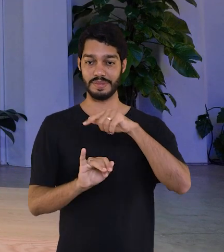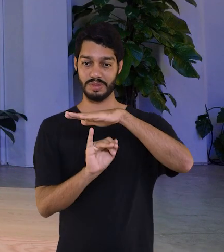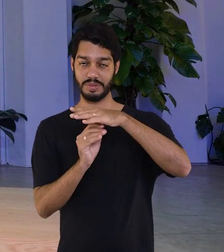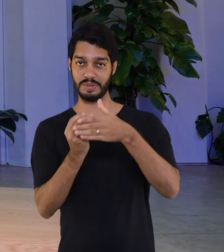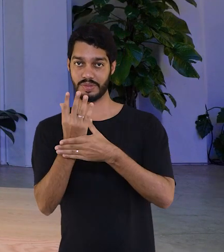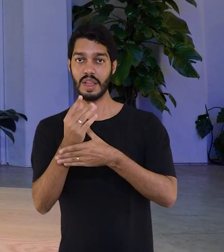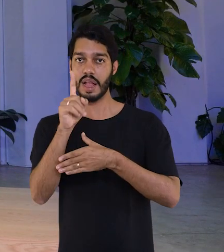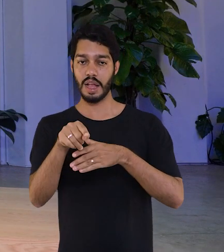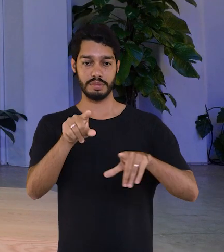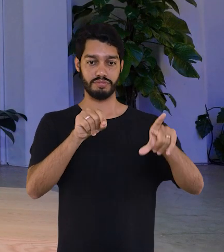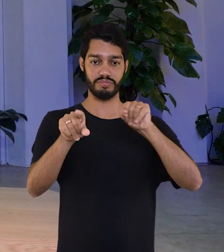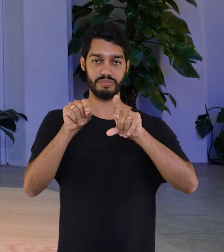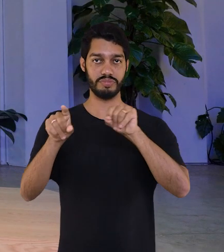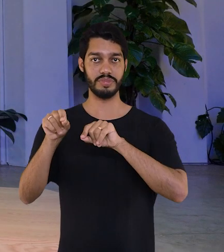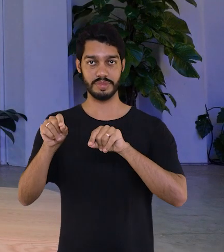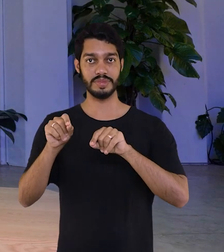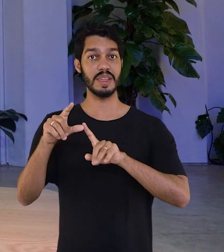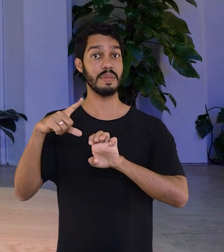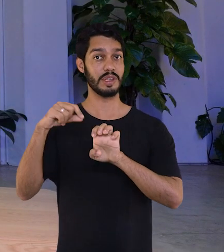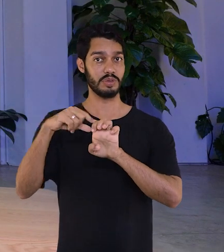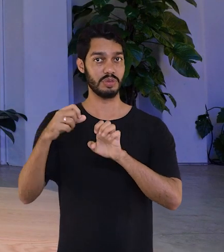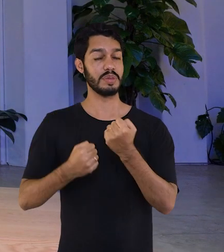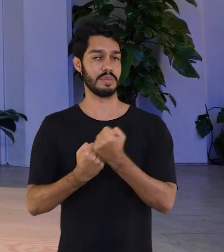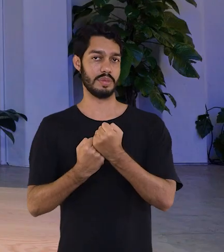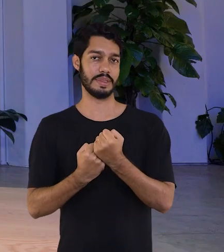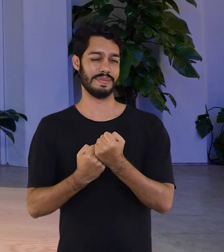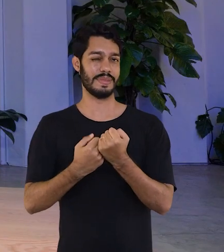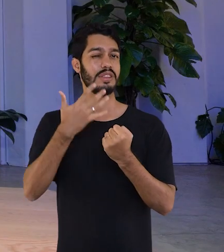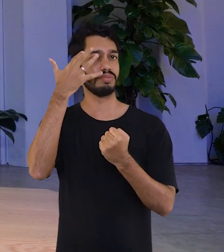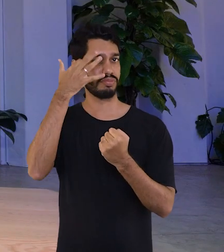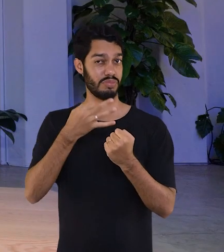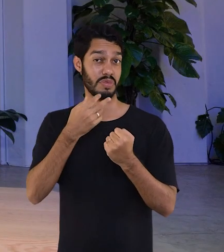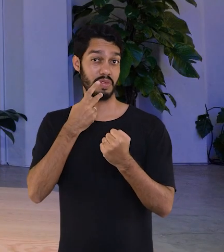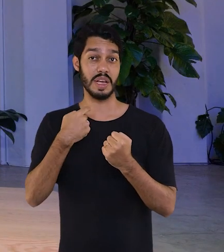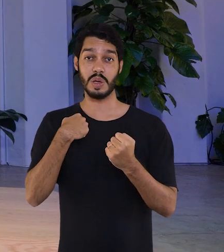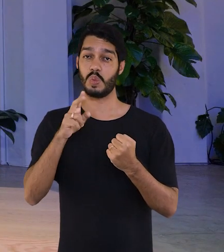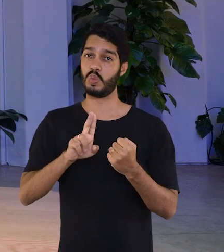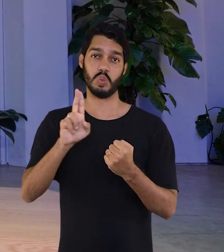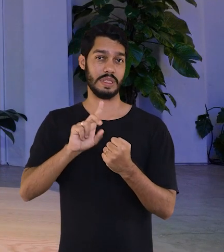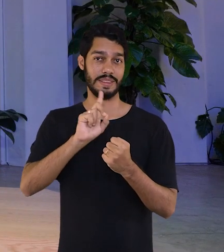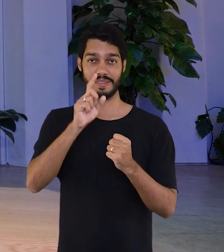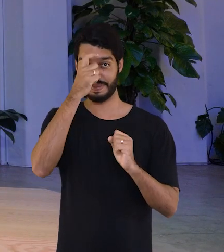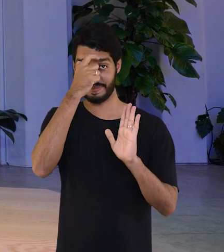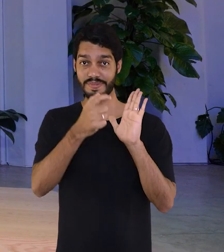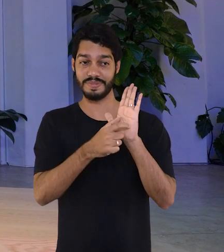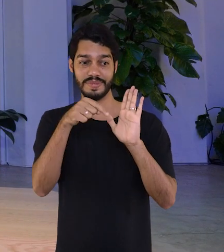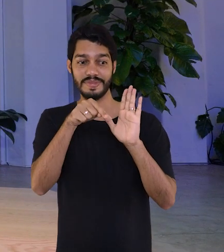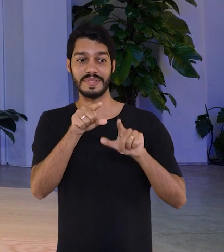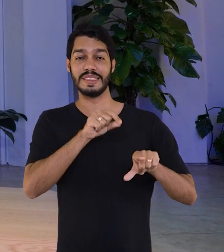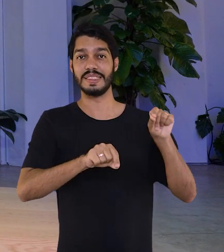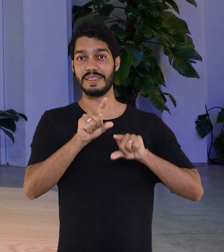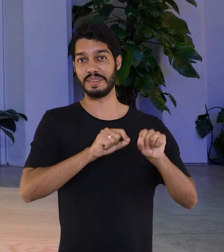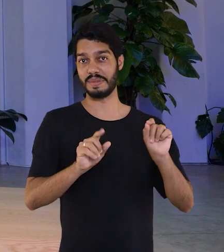é selecionar esses empreendedores e apoiá-los. Sendo brutalmente honesta com você, eu não usei inteligência artificial justamente